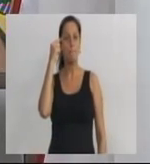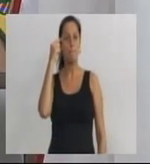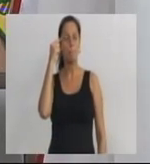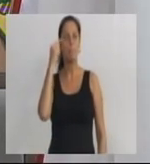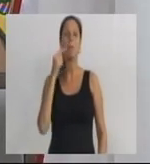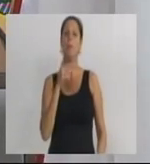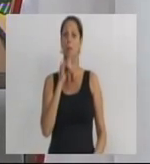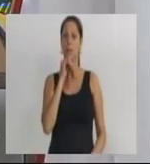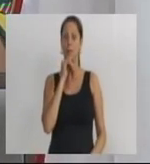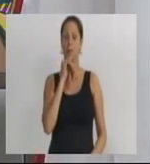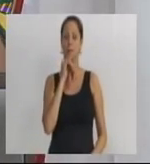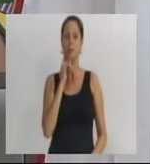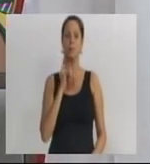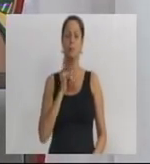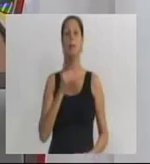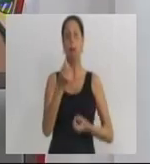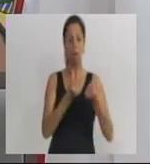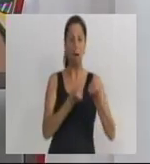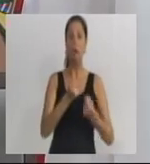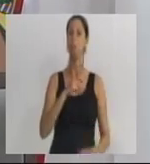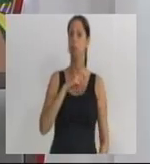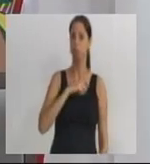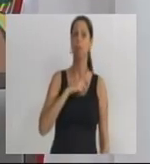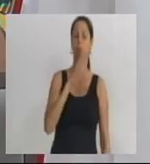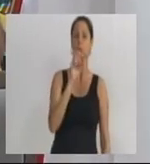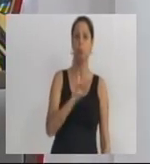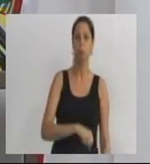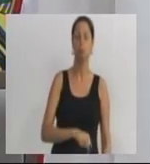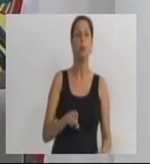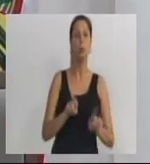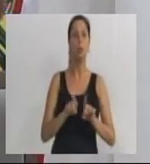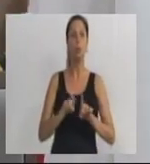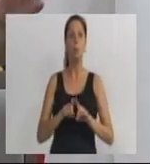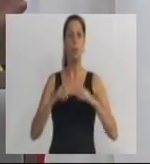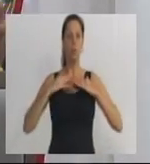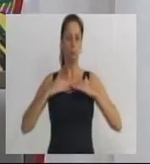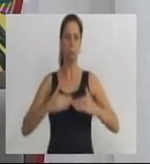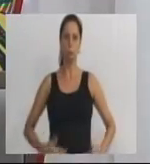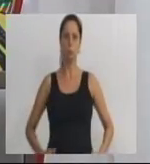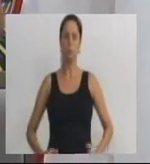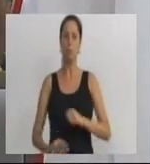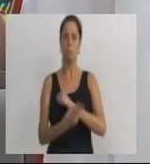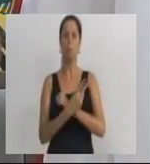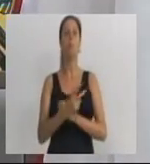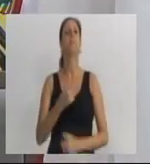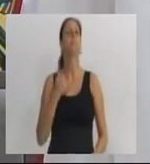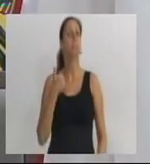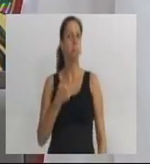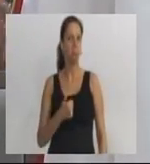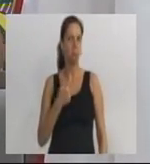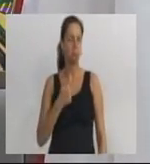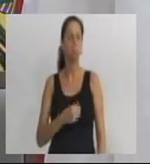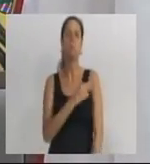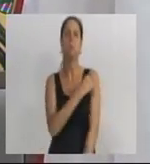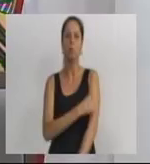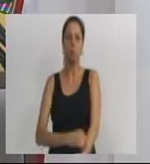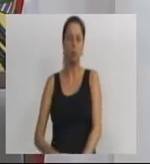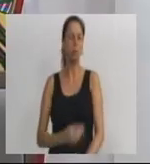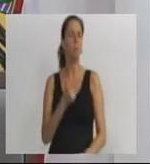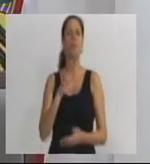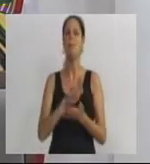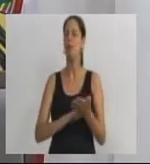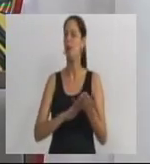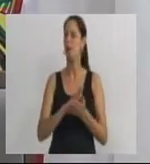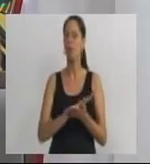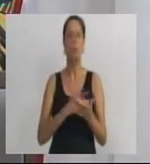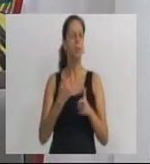veículos têm coletes. O deputado disse que todo policial está bem fardado, está bem armado, não tem problema